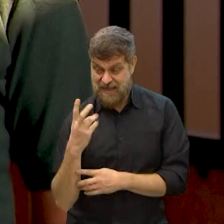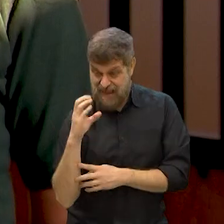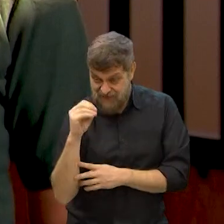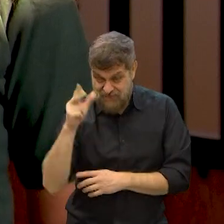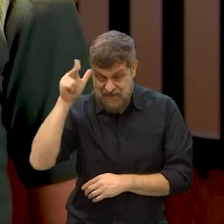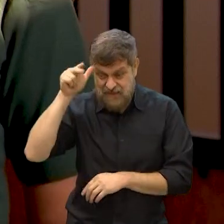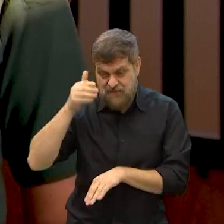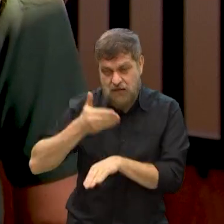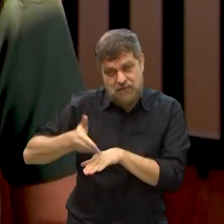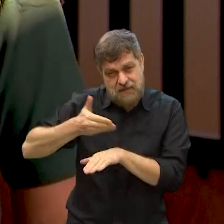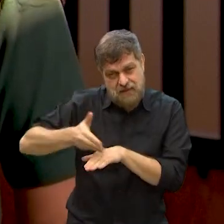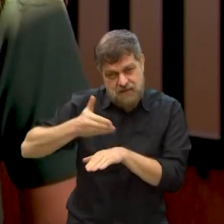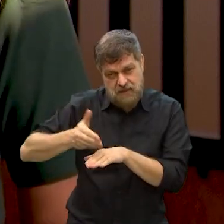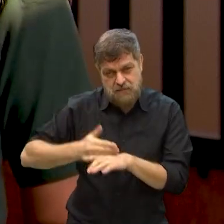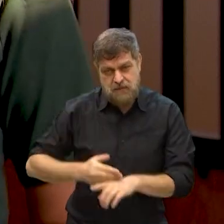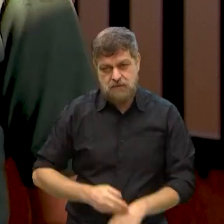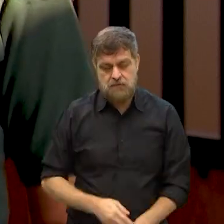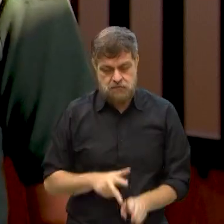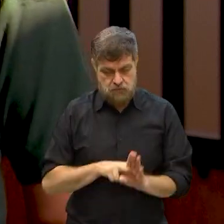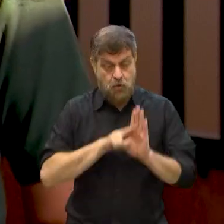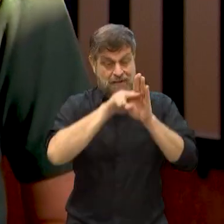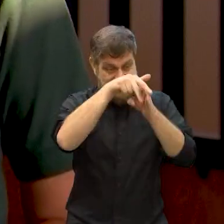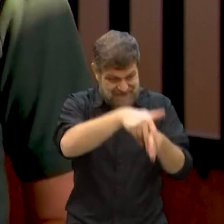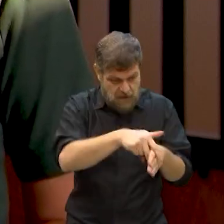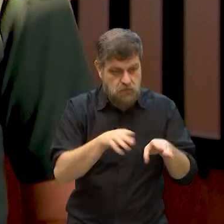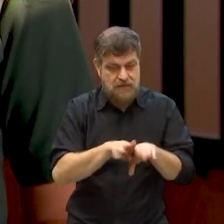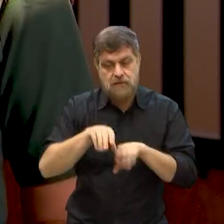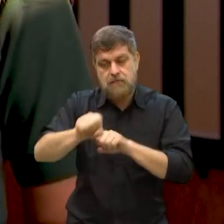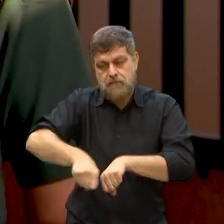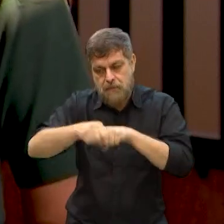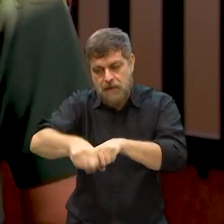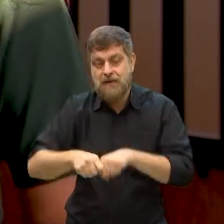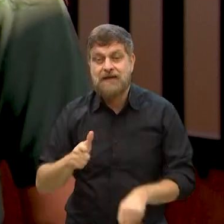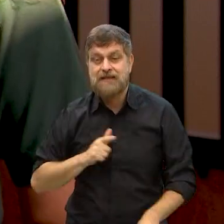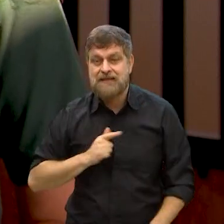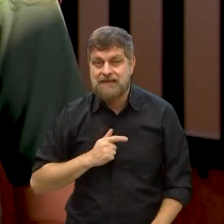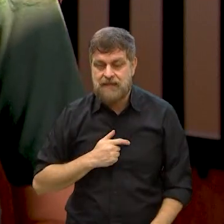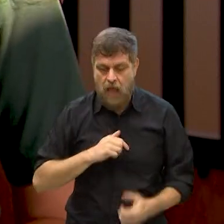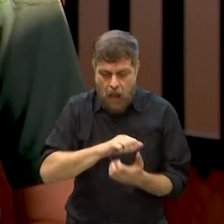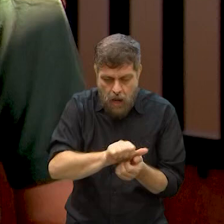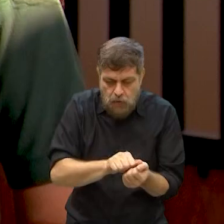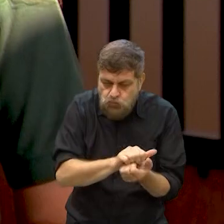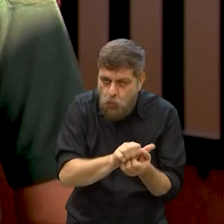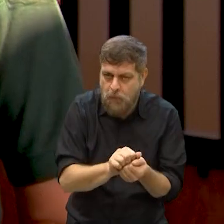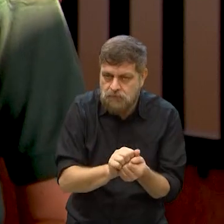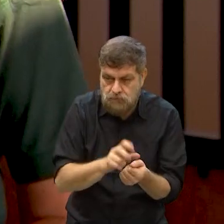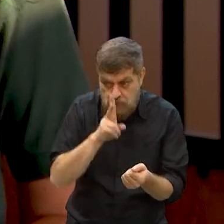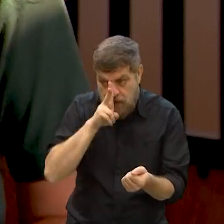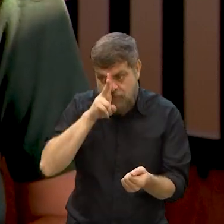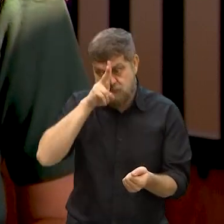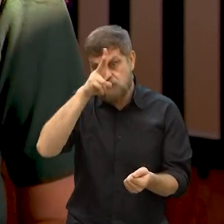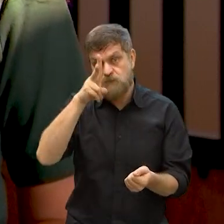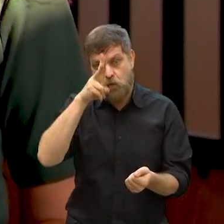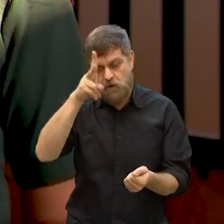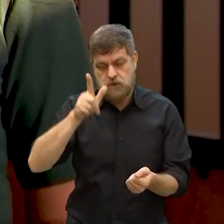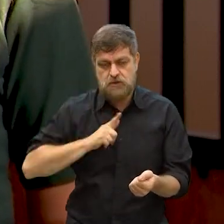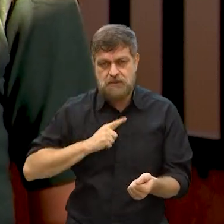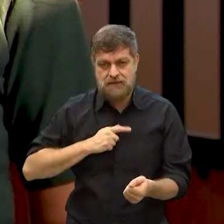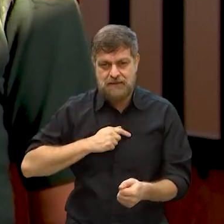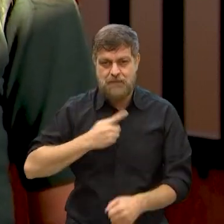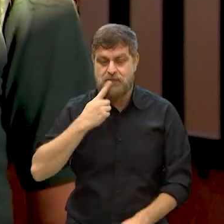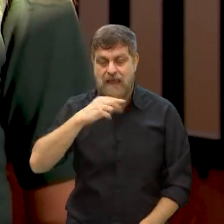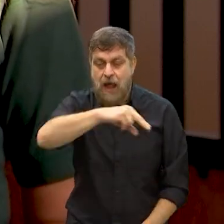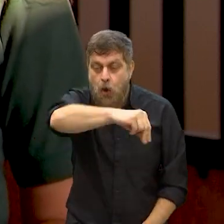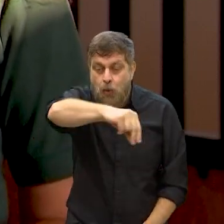em treinamento, tanto de enduro quanto de salto, eles recebem uma alimentação mais energética, eles recebem um